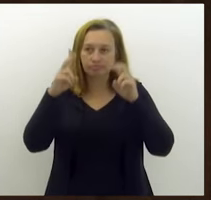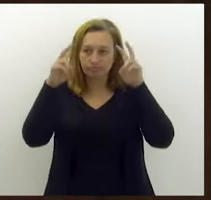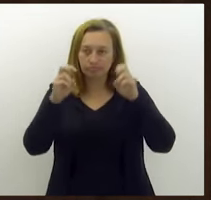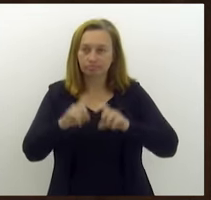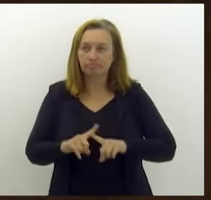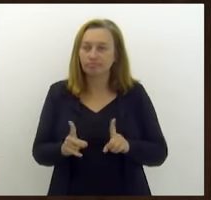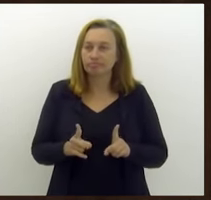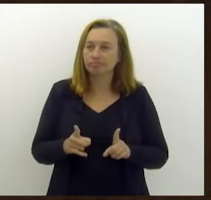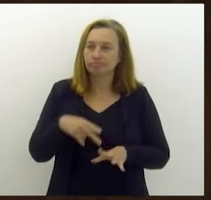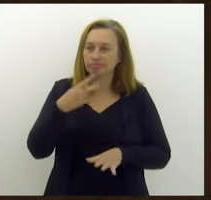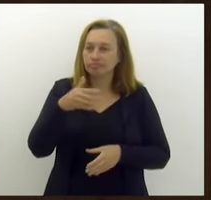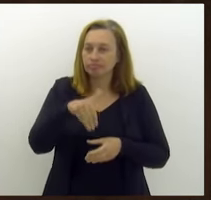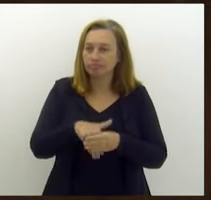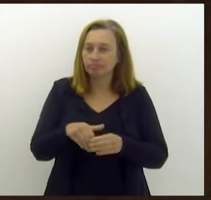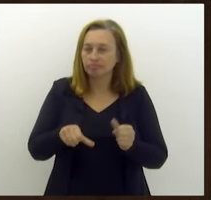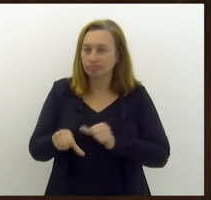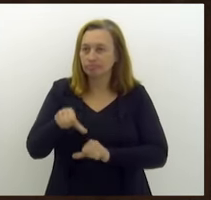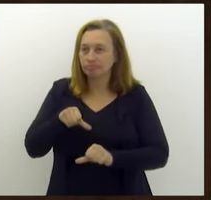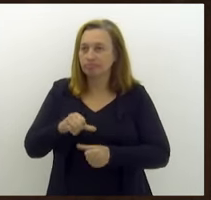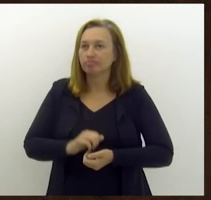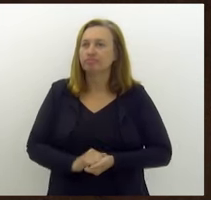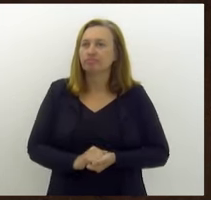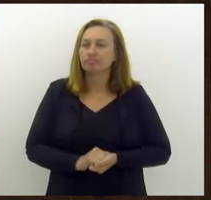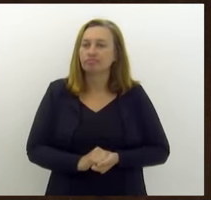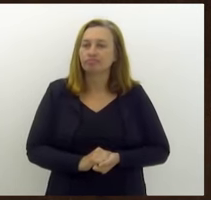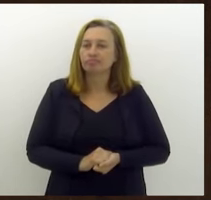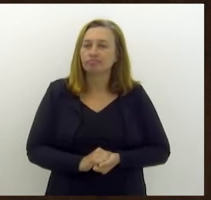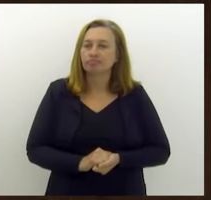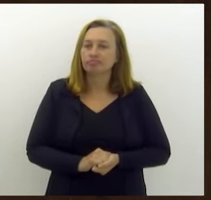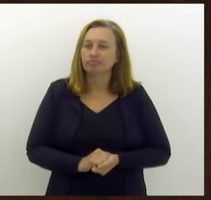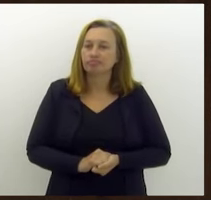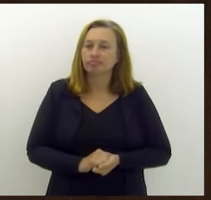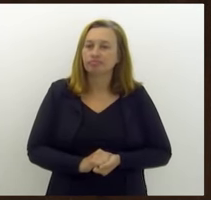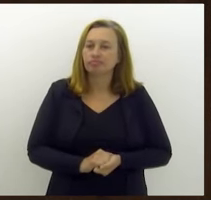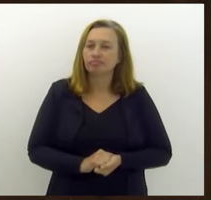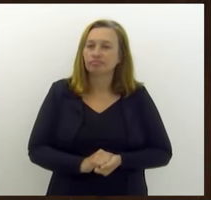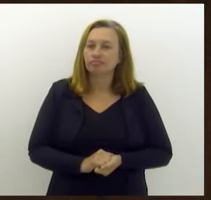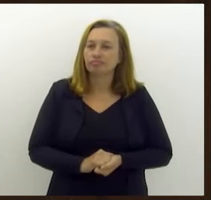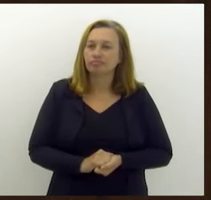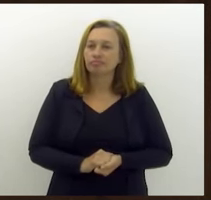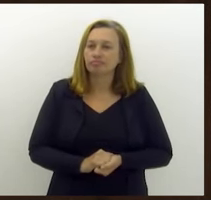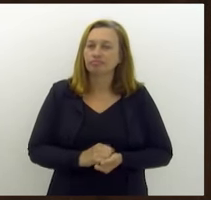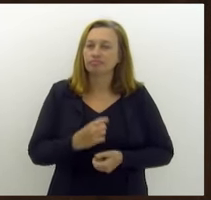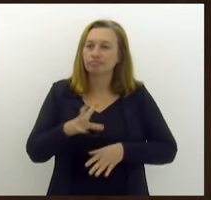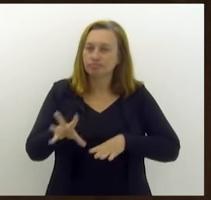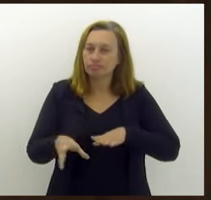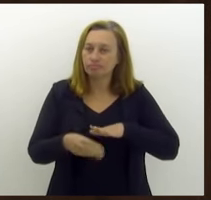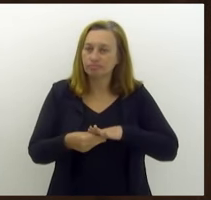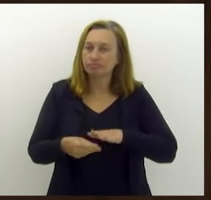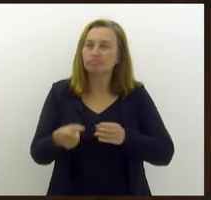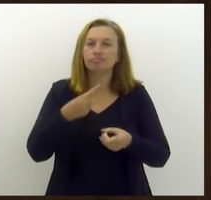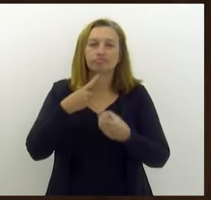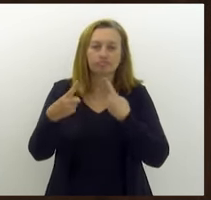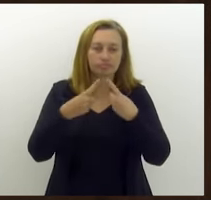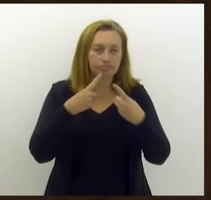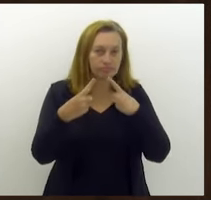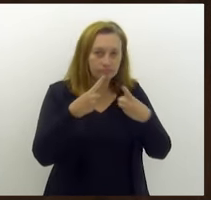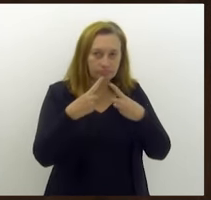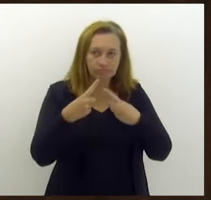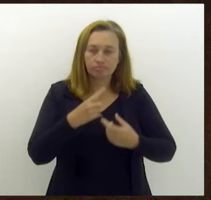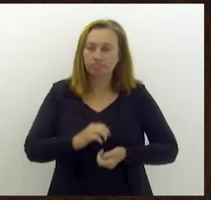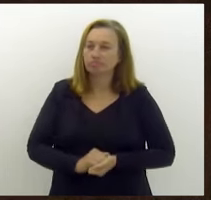mas adiantar o meu voto contrário e colocar aqui que as nossas emendas sejam discutidas